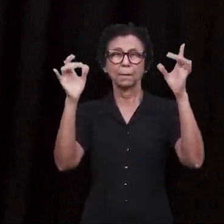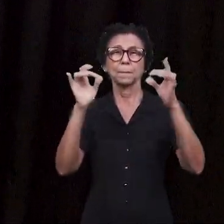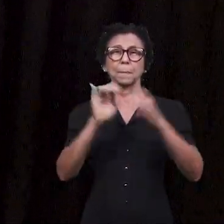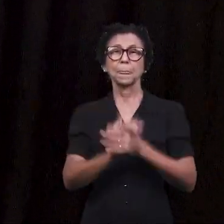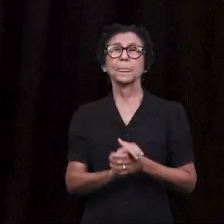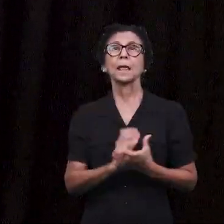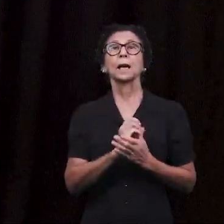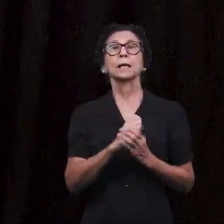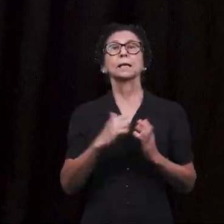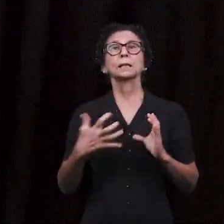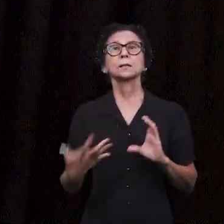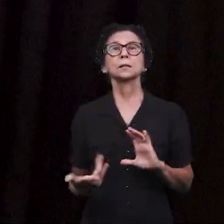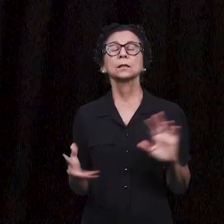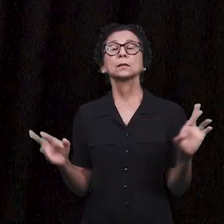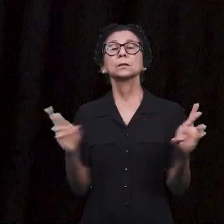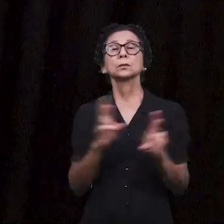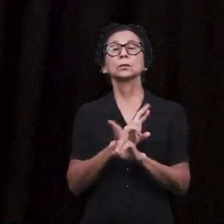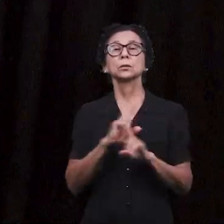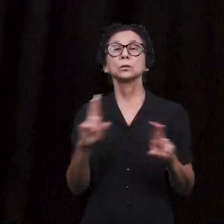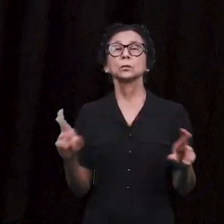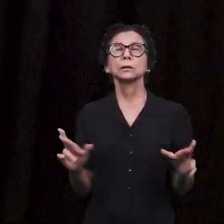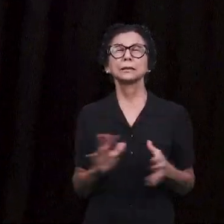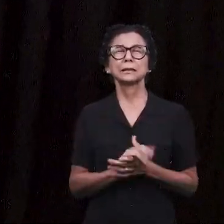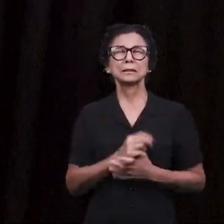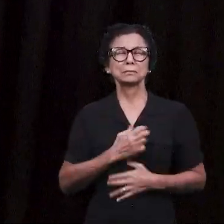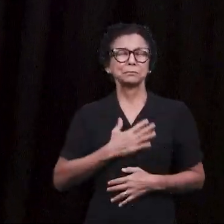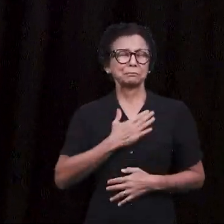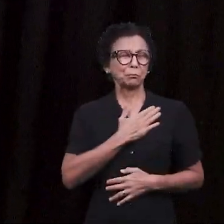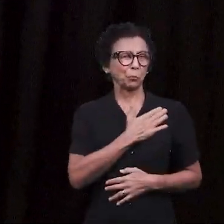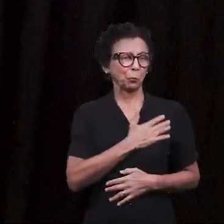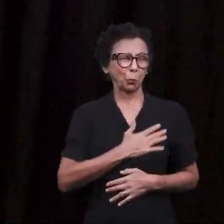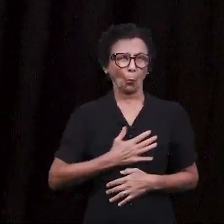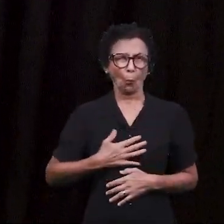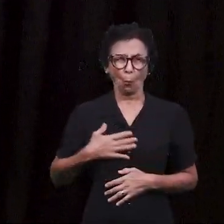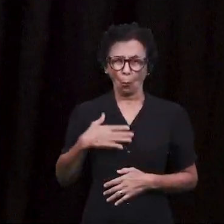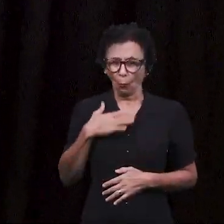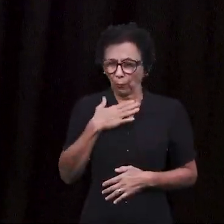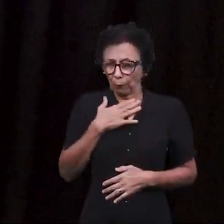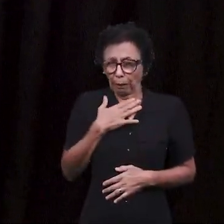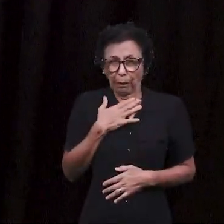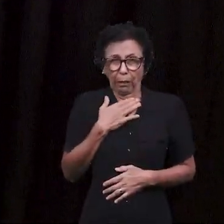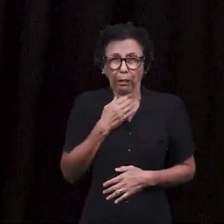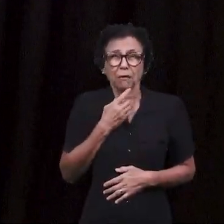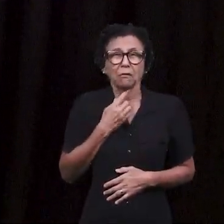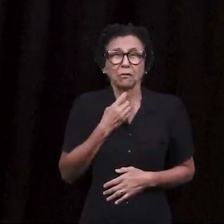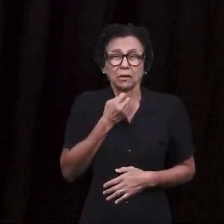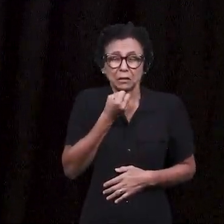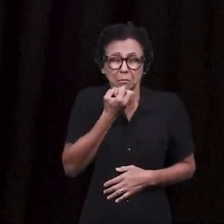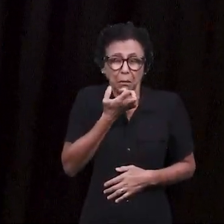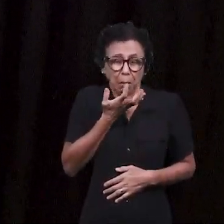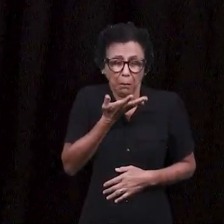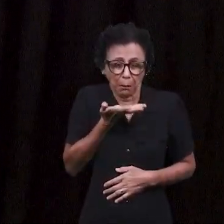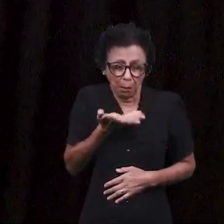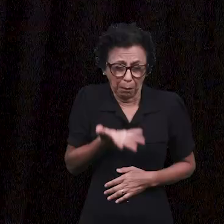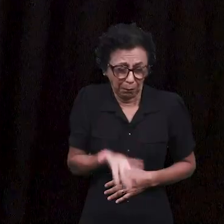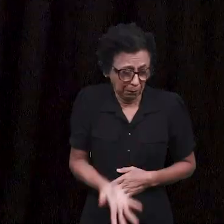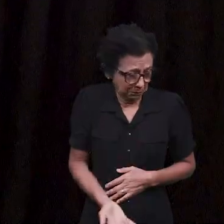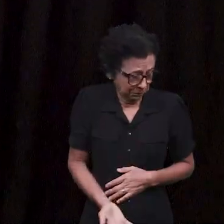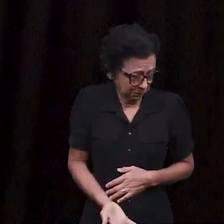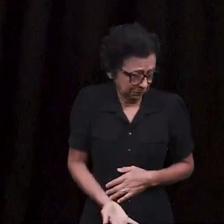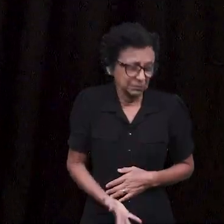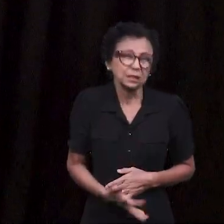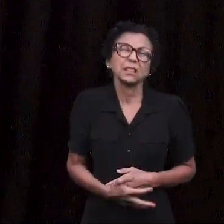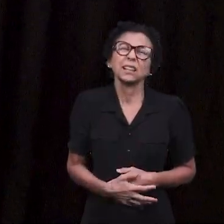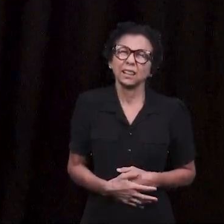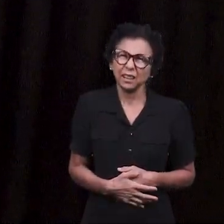está relacionado com a presença de enjoos. Muitas das vezes a dor de cabeça ela é tão intensa que ela gera inclusive